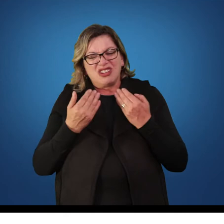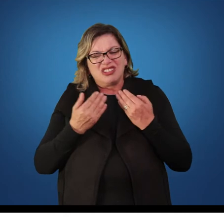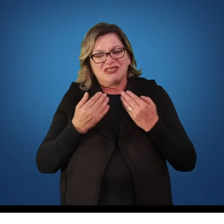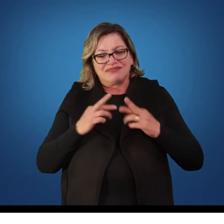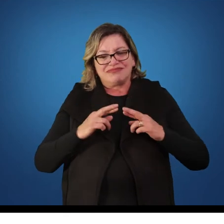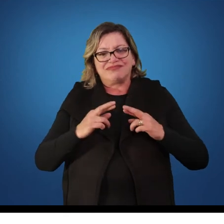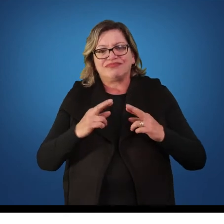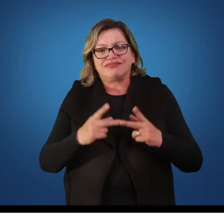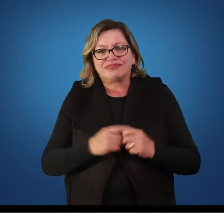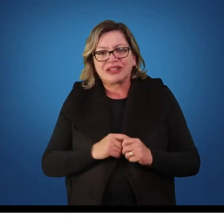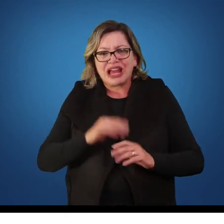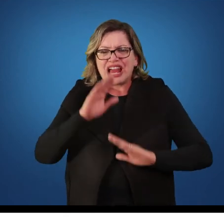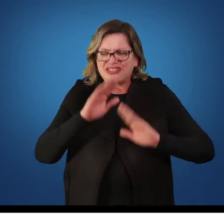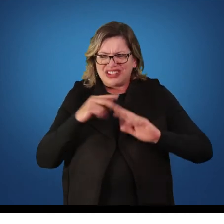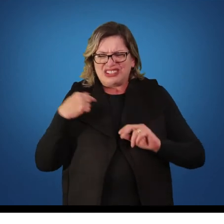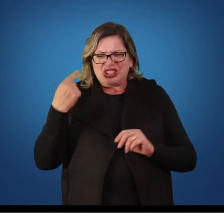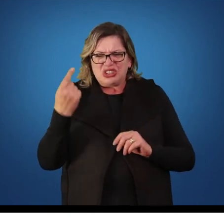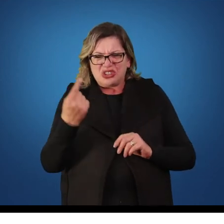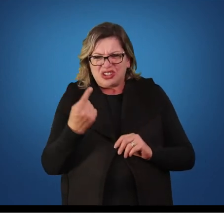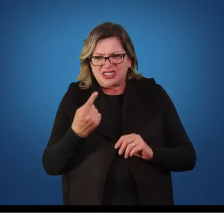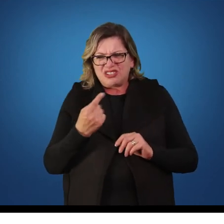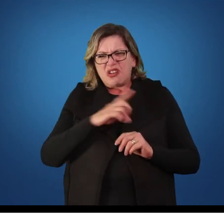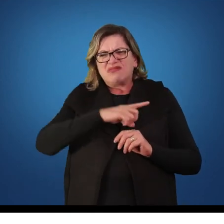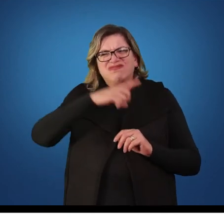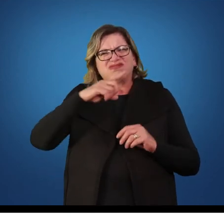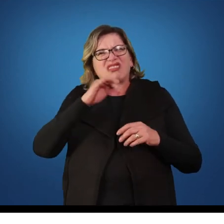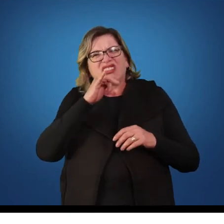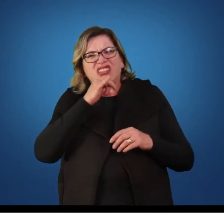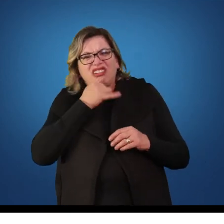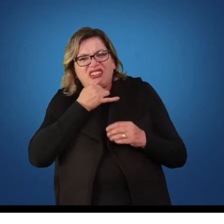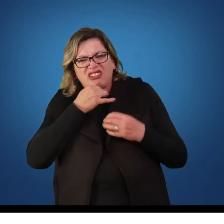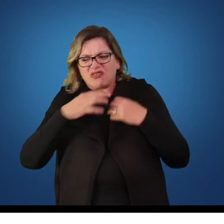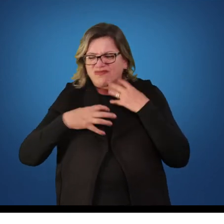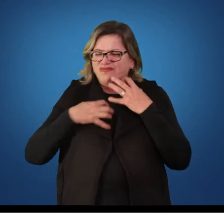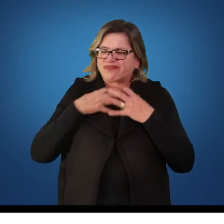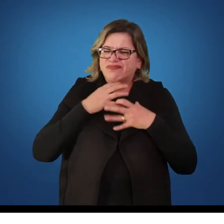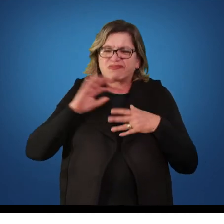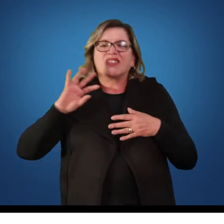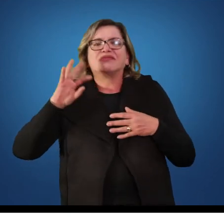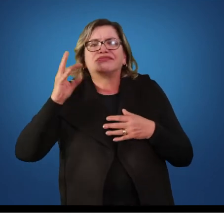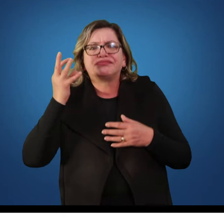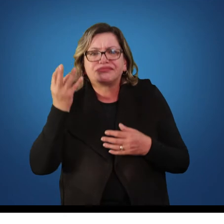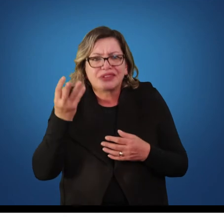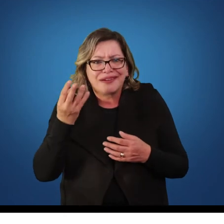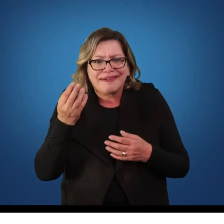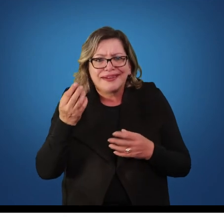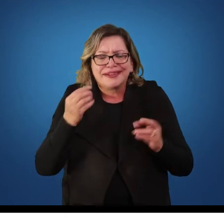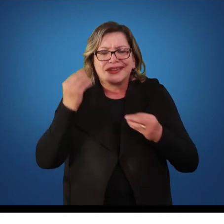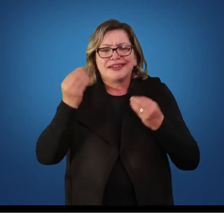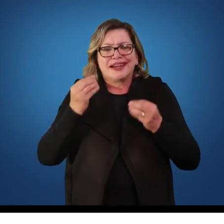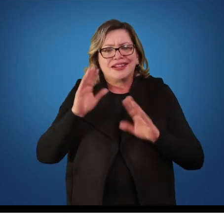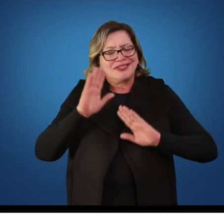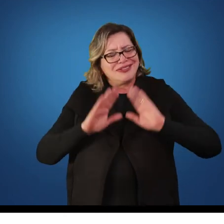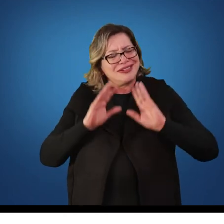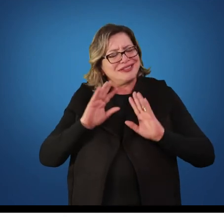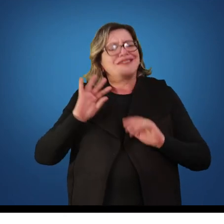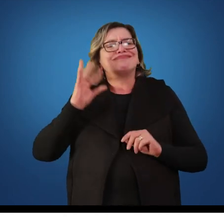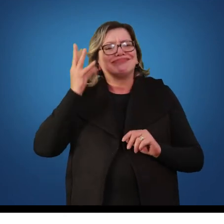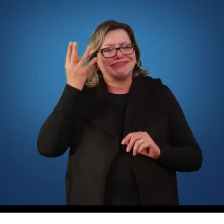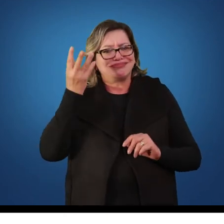você não amanhece um dia que não sabe acordo cria também um dia vai mas vai amanhã ser bem disposta